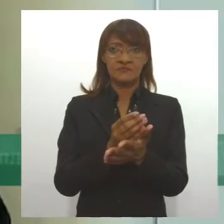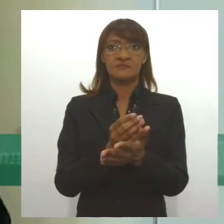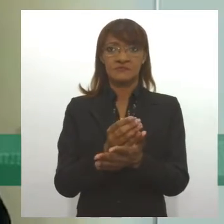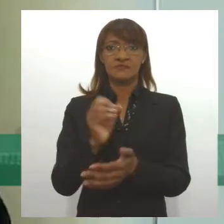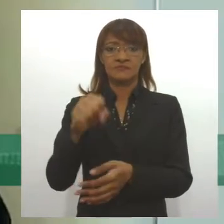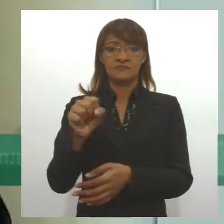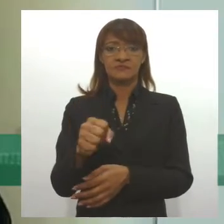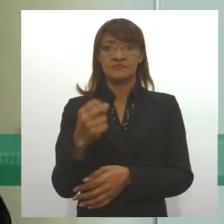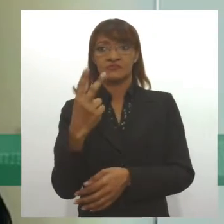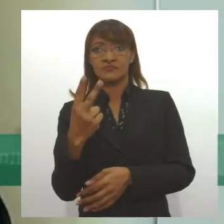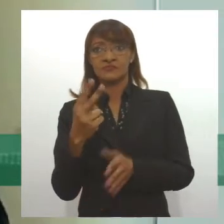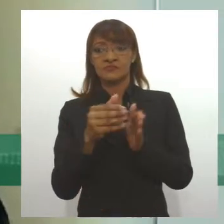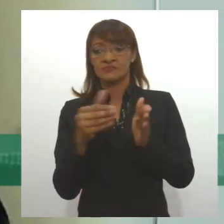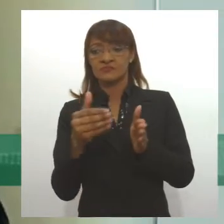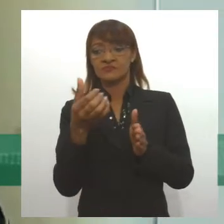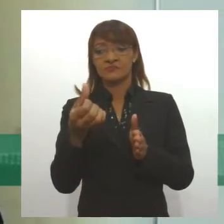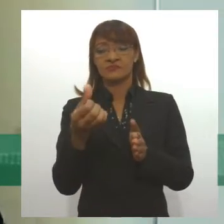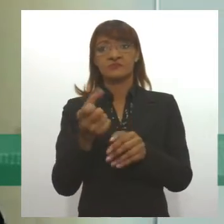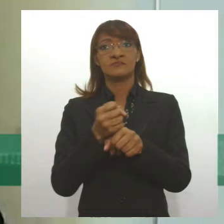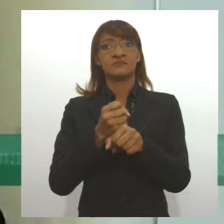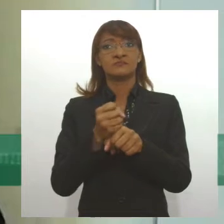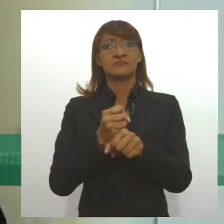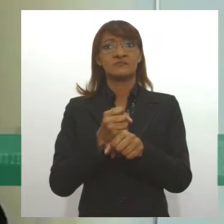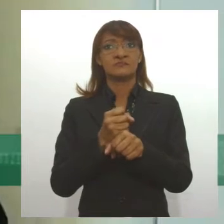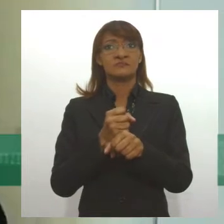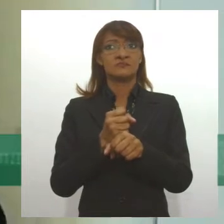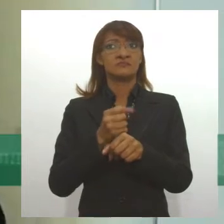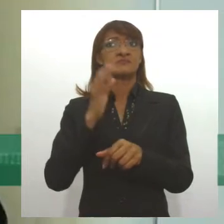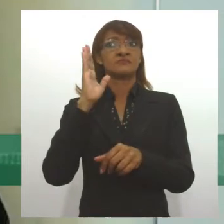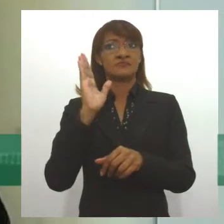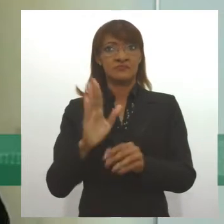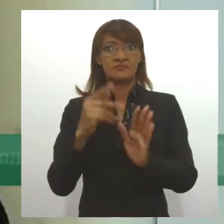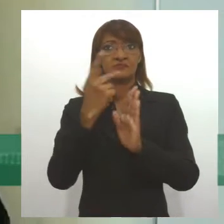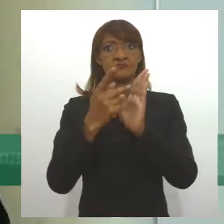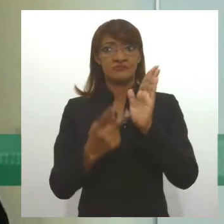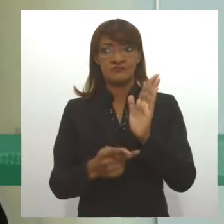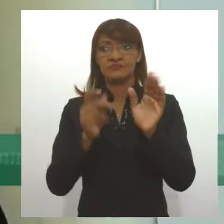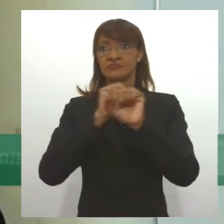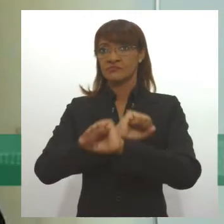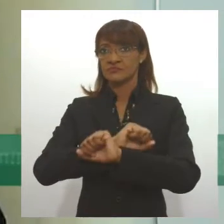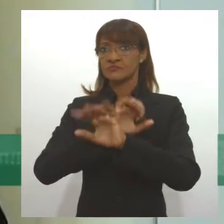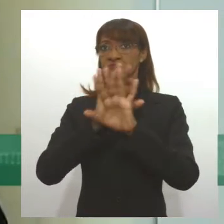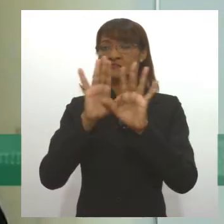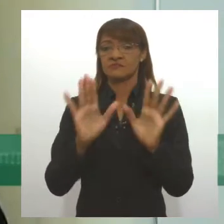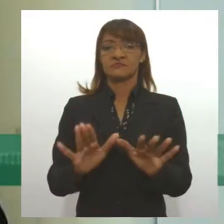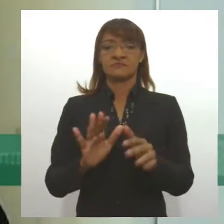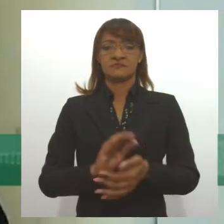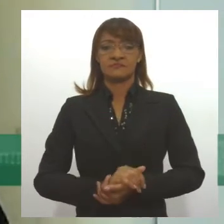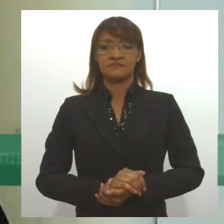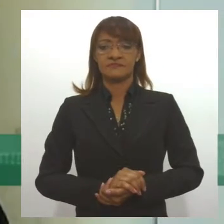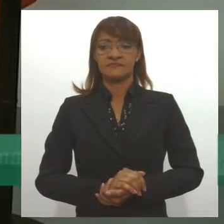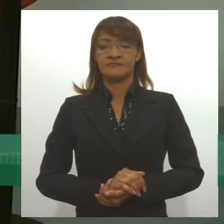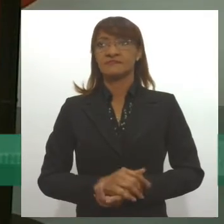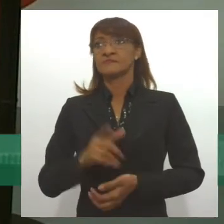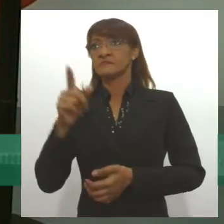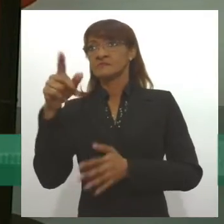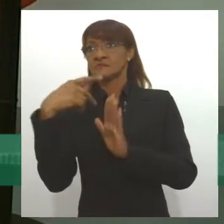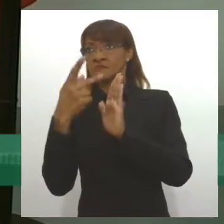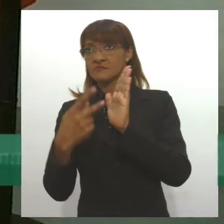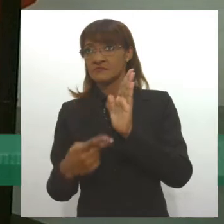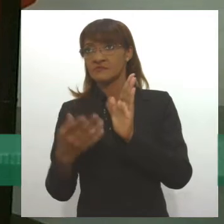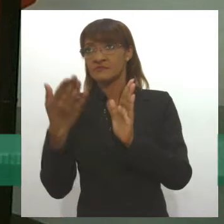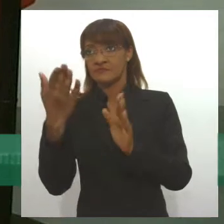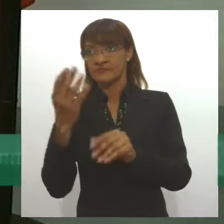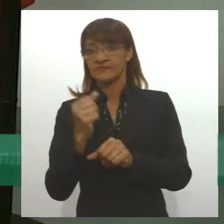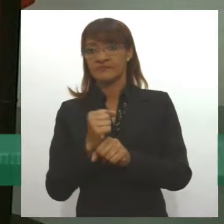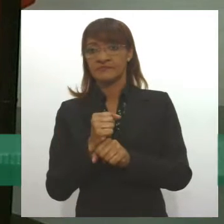de 2 a 6 anos. Ali está muito claro no projeto e que está colocado agora definitivamente. O projeto, deputado,